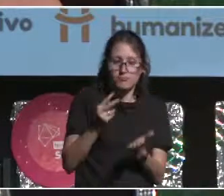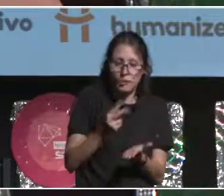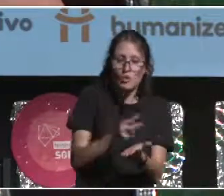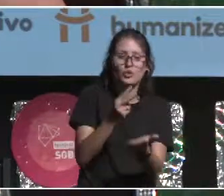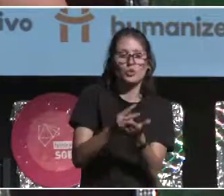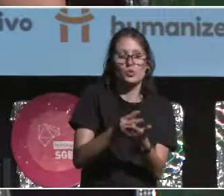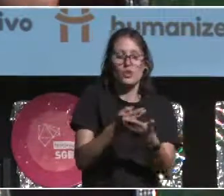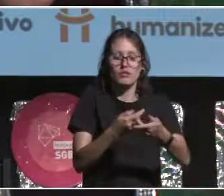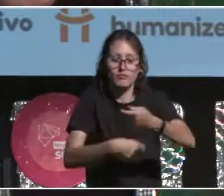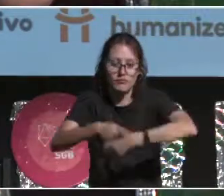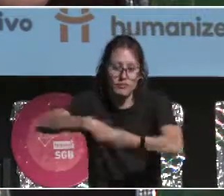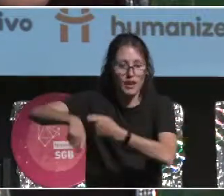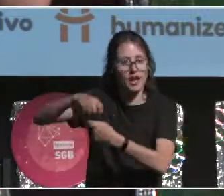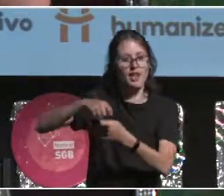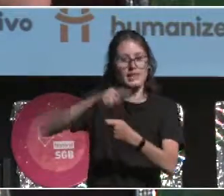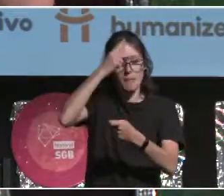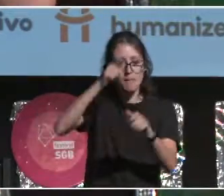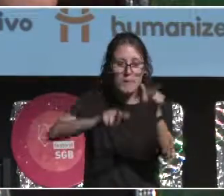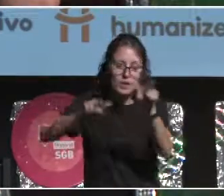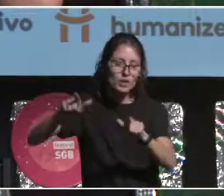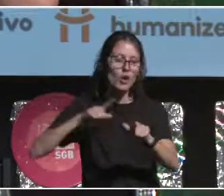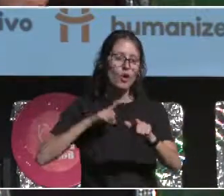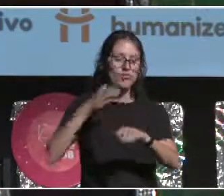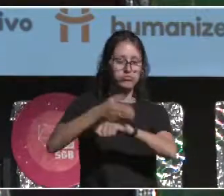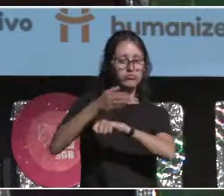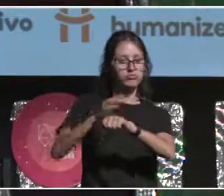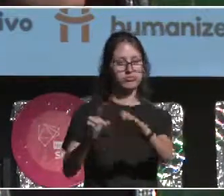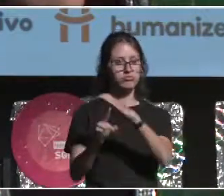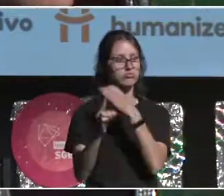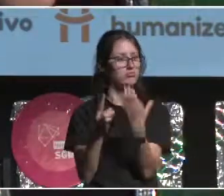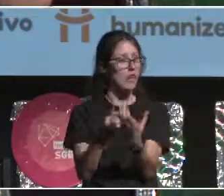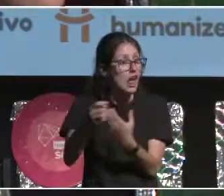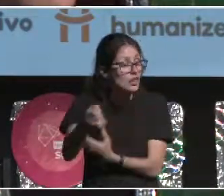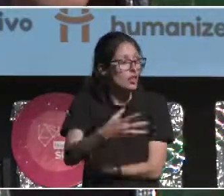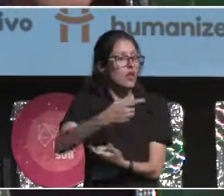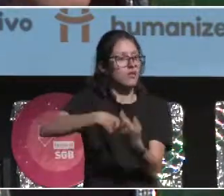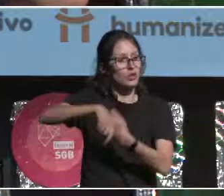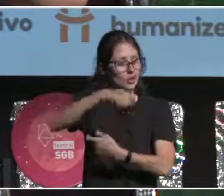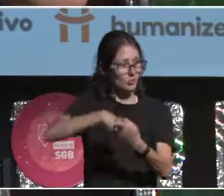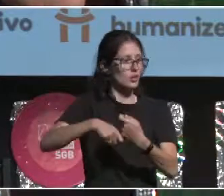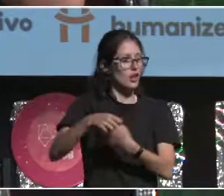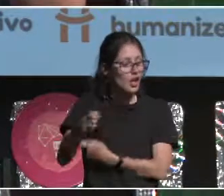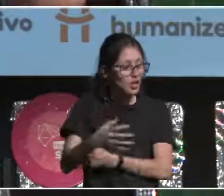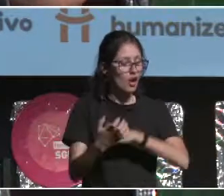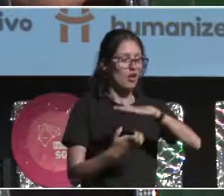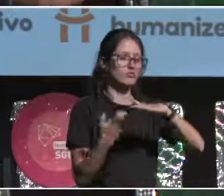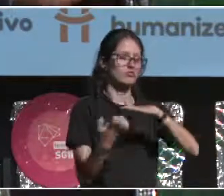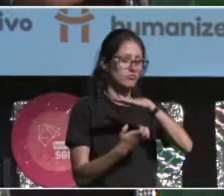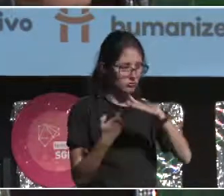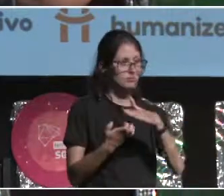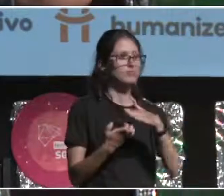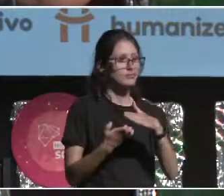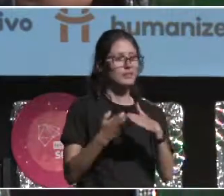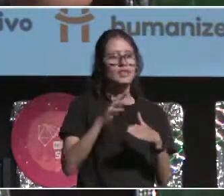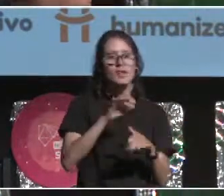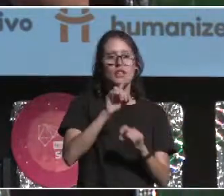comunidades envolvidas. Então, isso é a lógica de uma empresa de uma nova economia. Uma empresa de uma nova economia, ela, além de combinar esses três elementos,